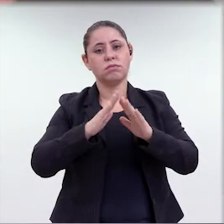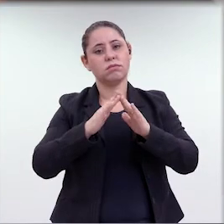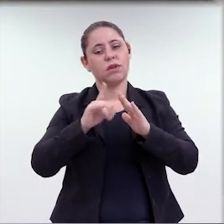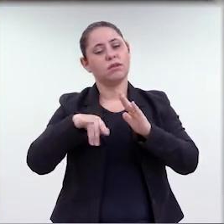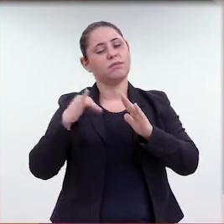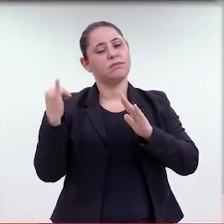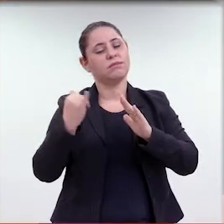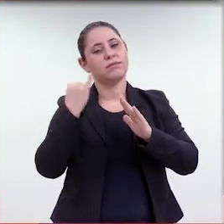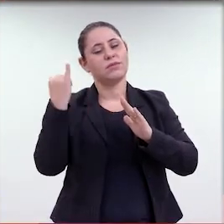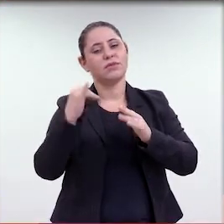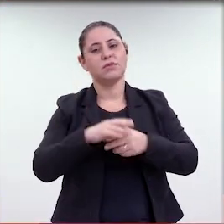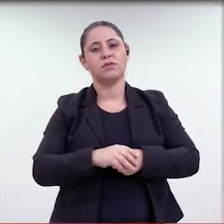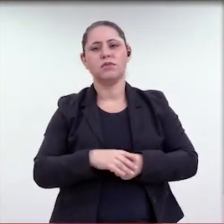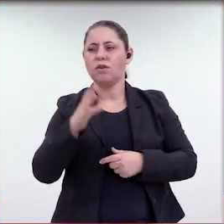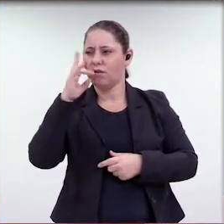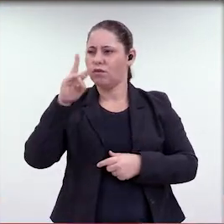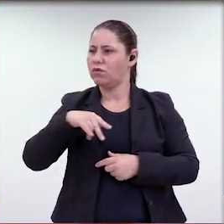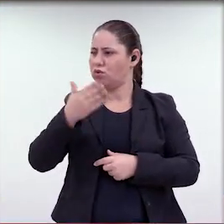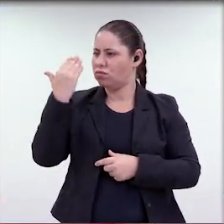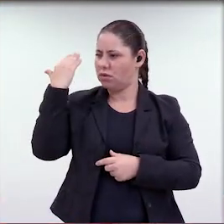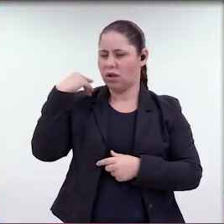dias uma coisa interessante, viu, Lívia?